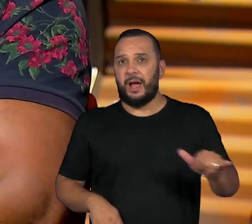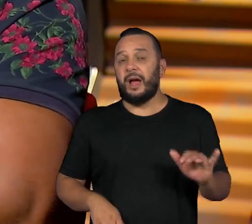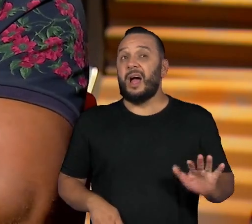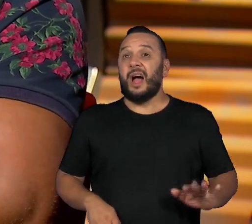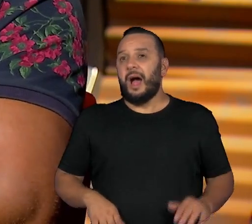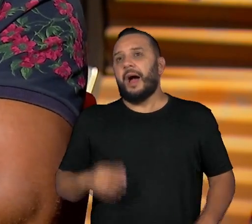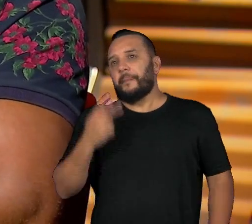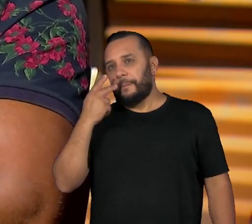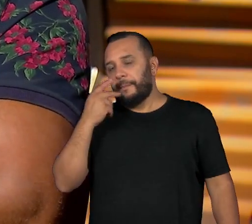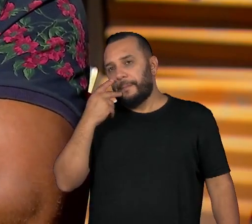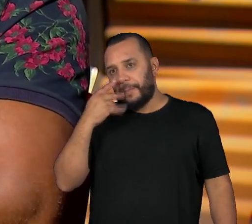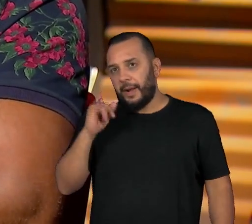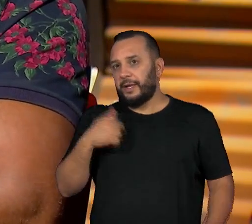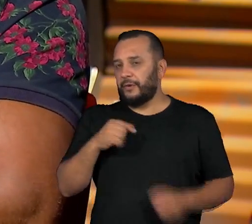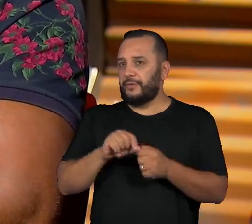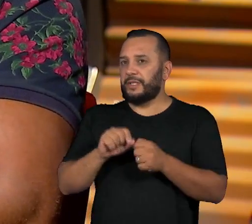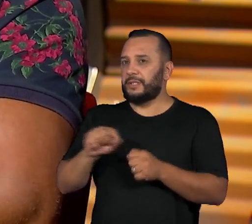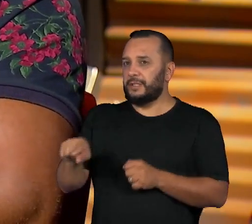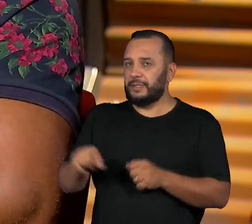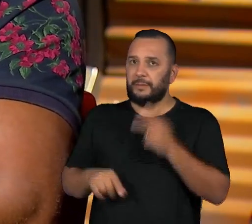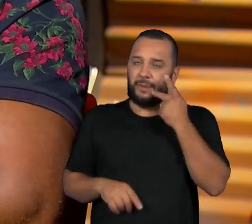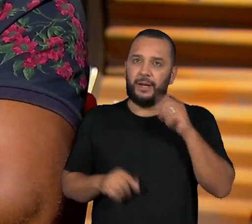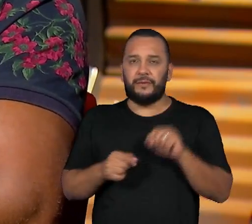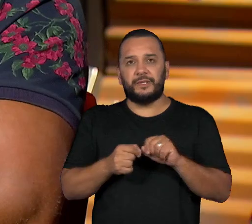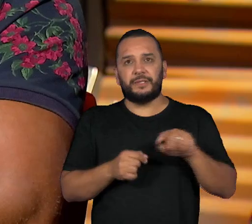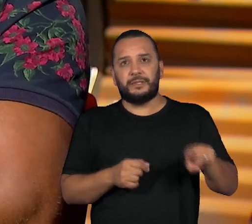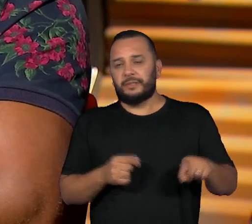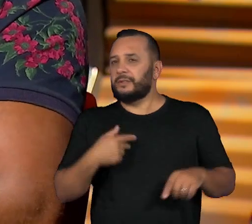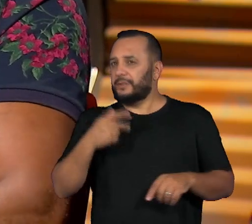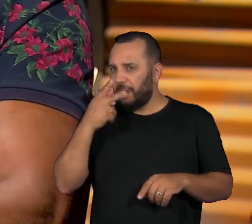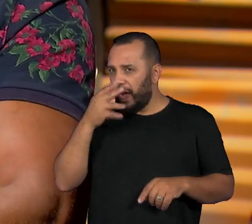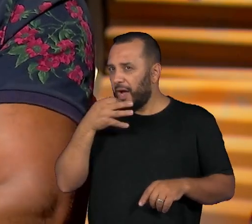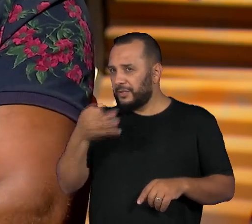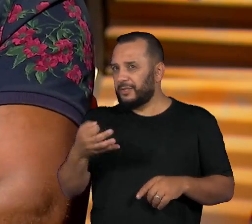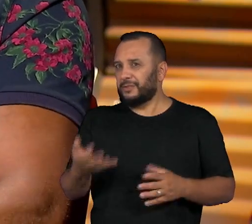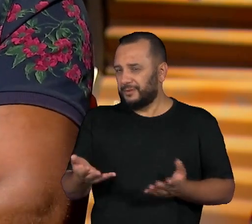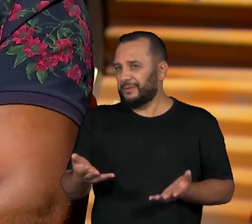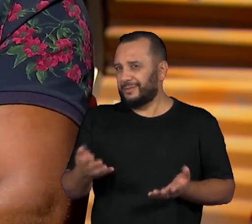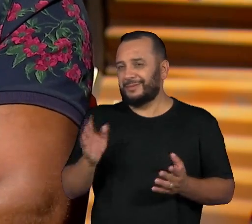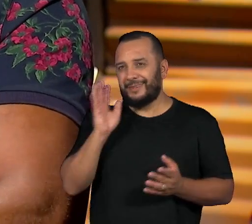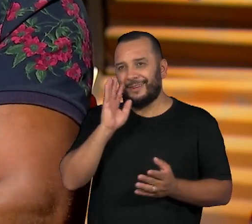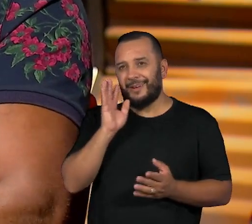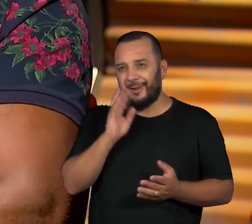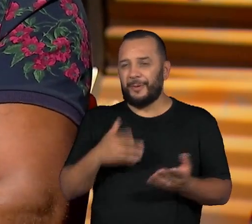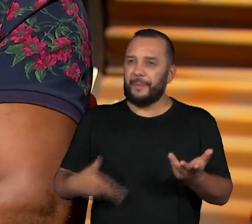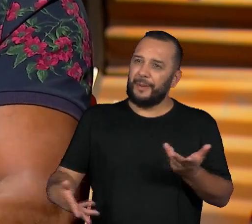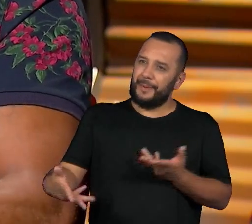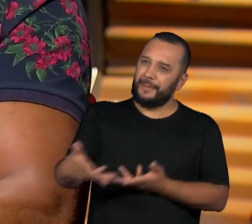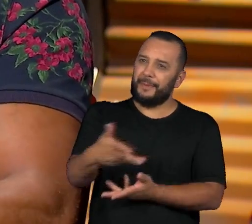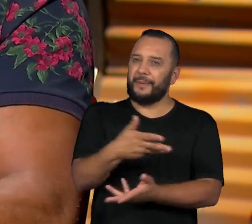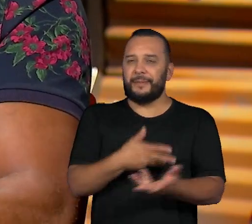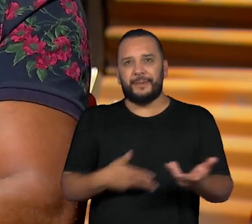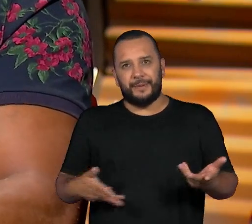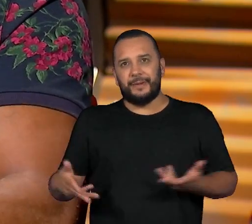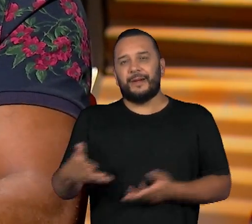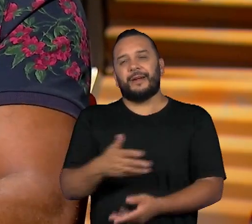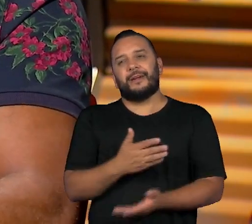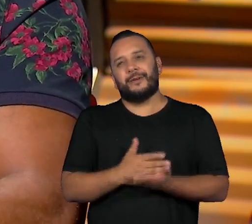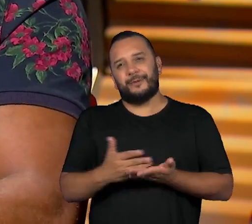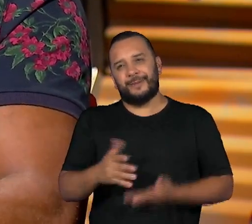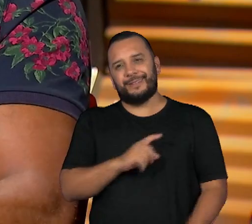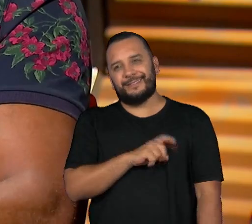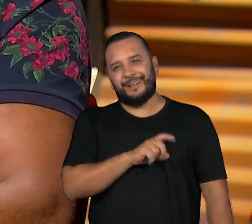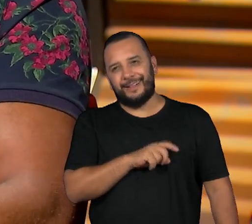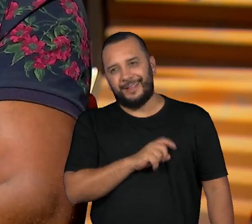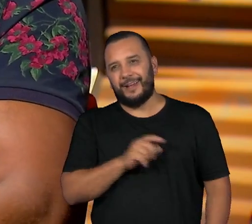pai, eu fiz isso. Eu fiz isso. Pai, o que você acha disso? Eu acho legal. Eu acho que isso é bacana. E aí começa a sacanagem. Começam a